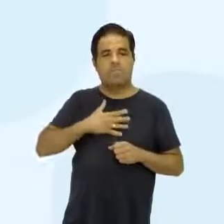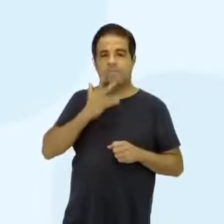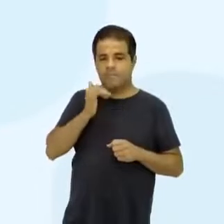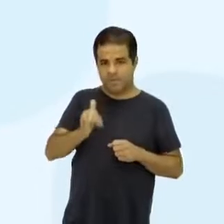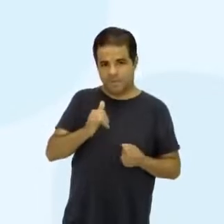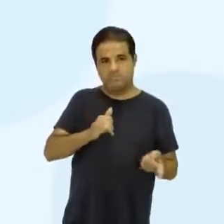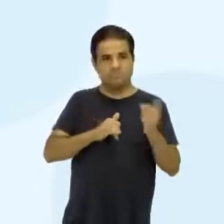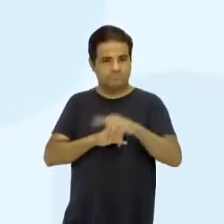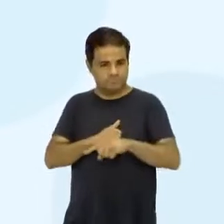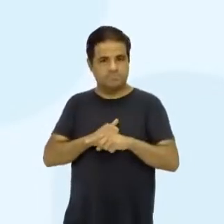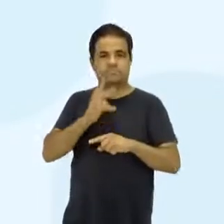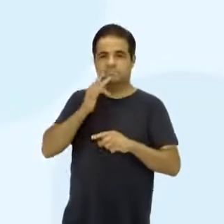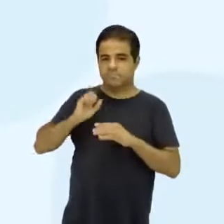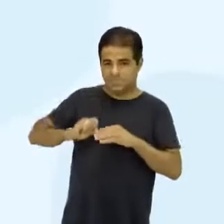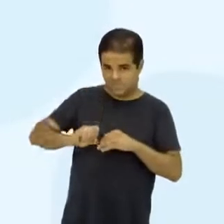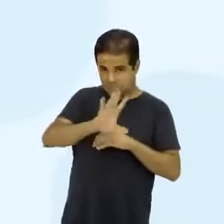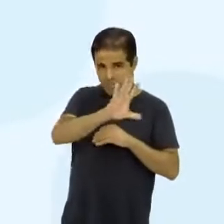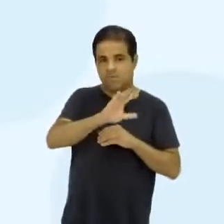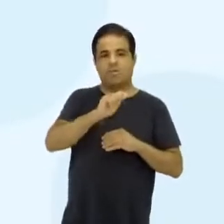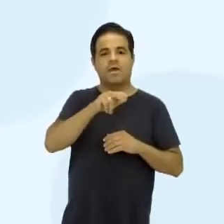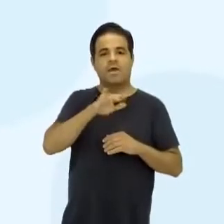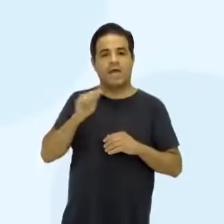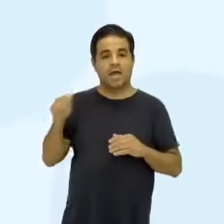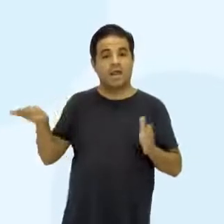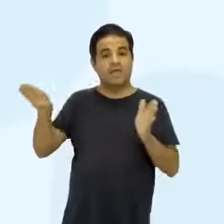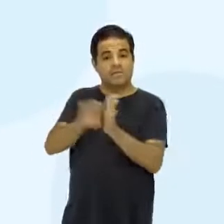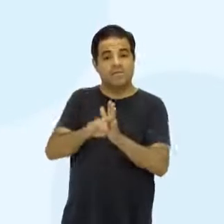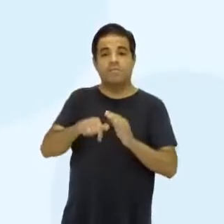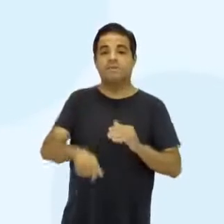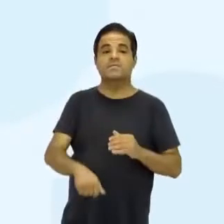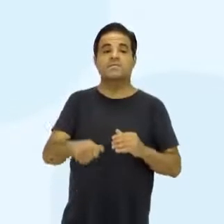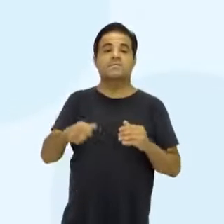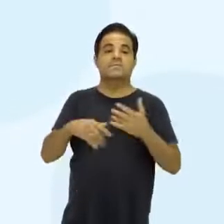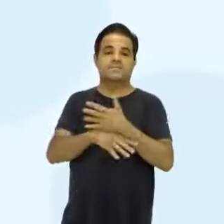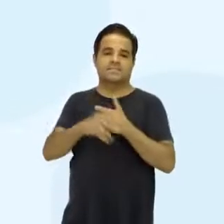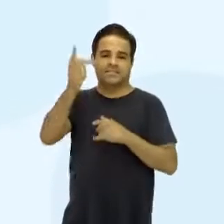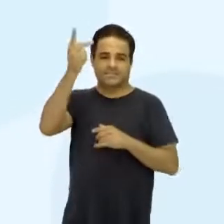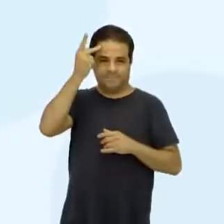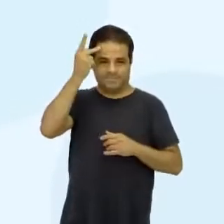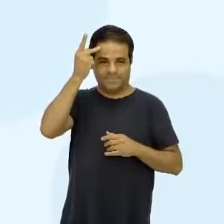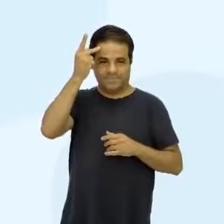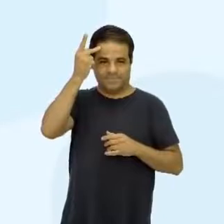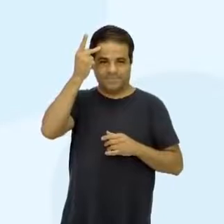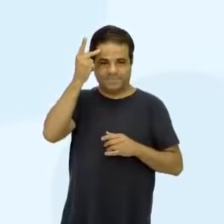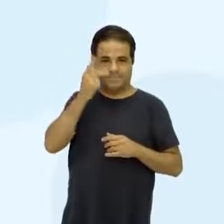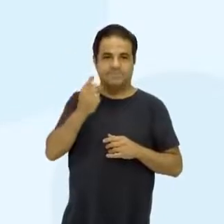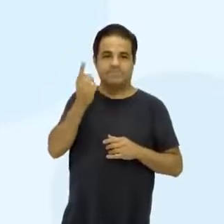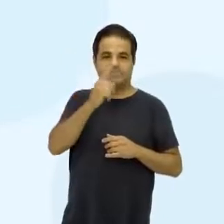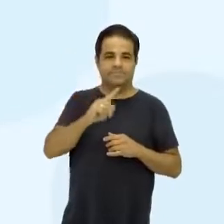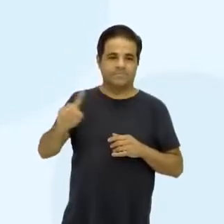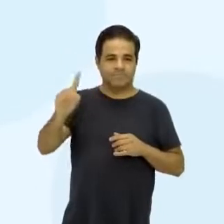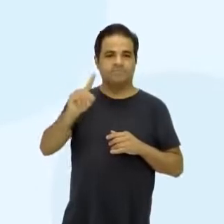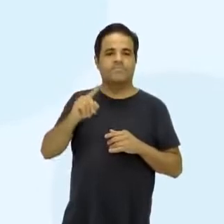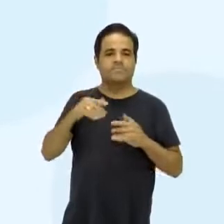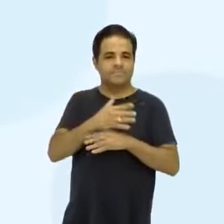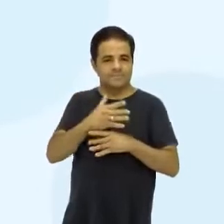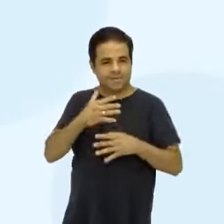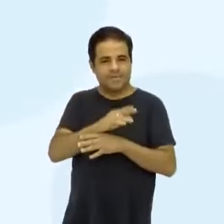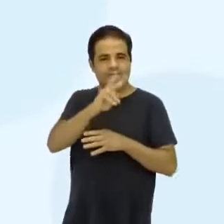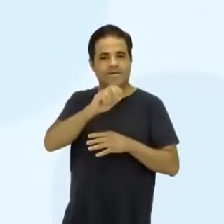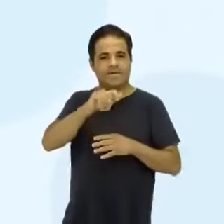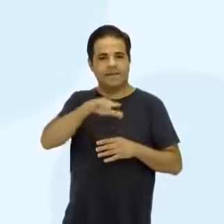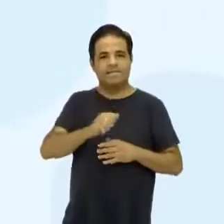pai do professor Alcides parte de Araras em direção à cidade de São Paulo. Além da única valise, além da sua única